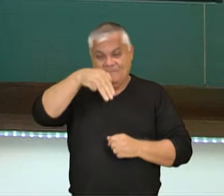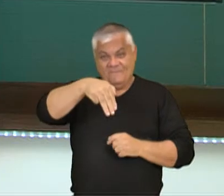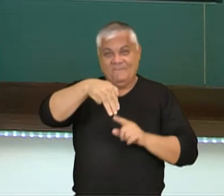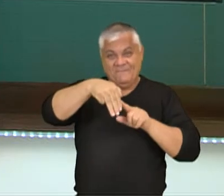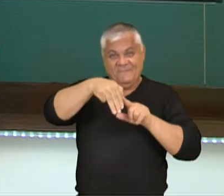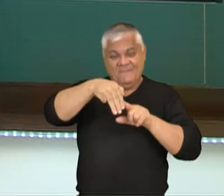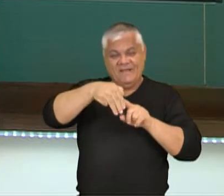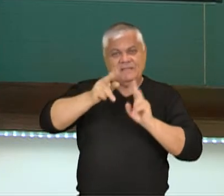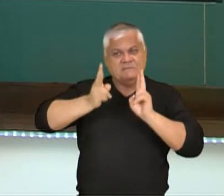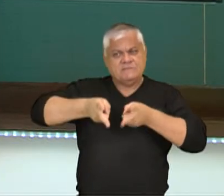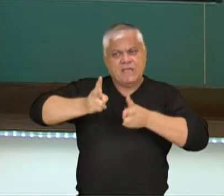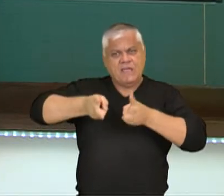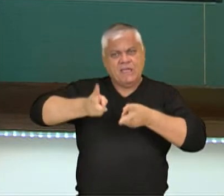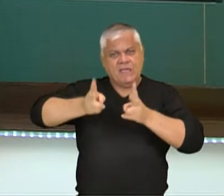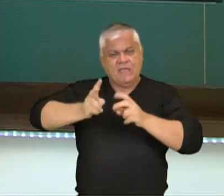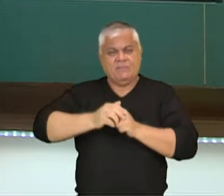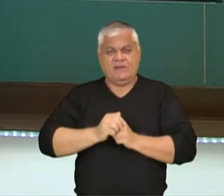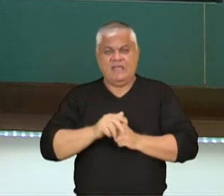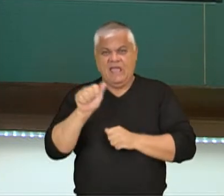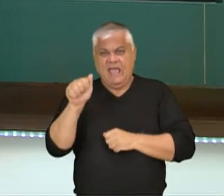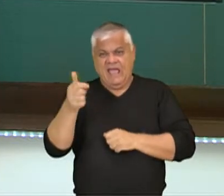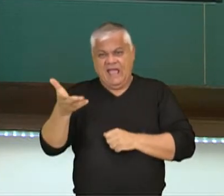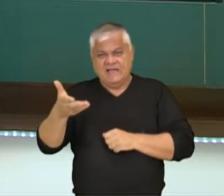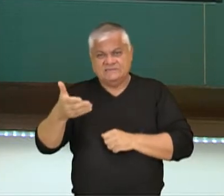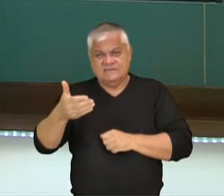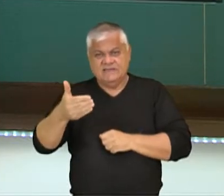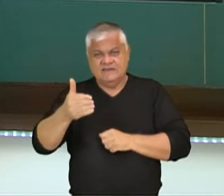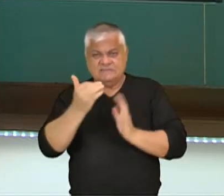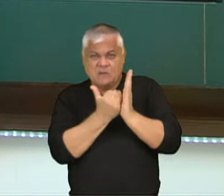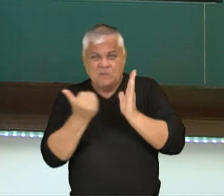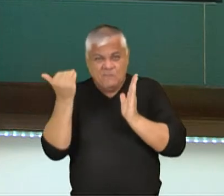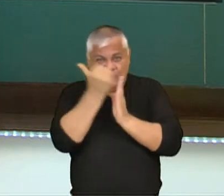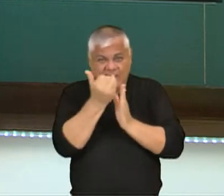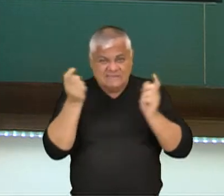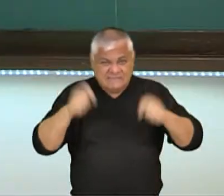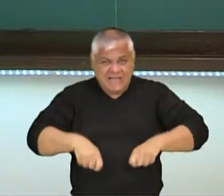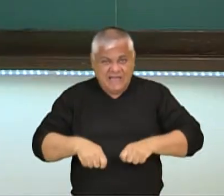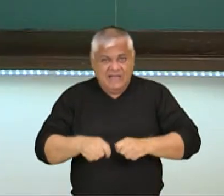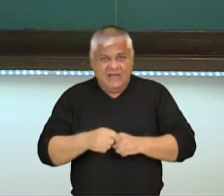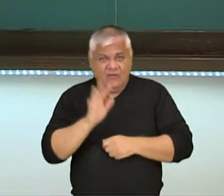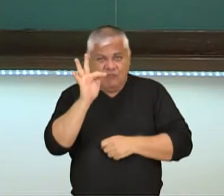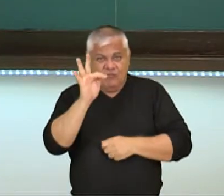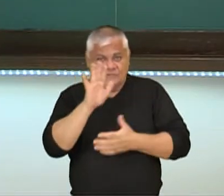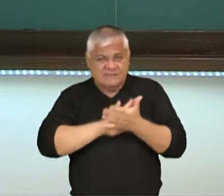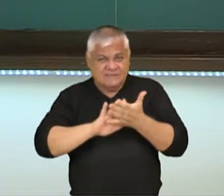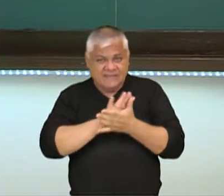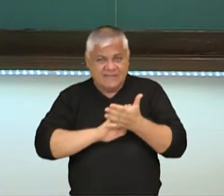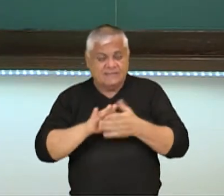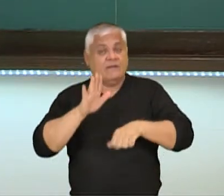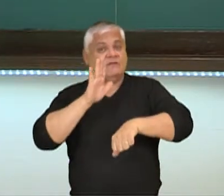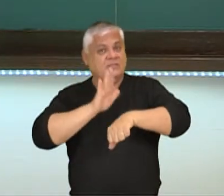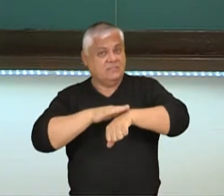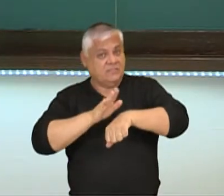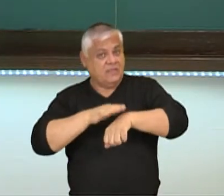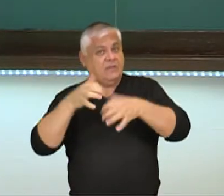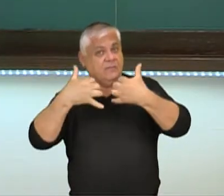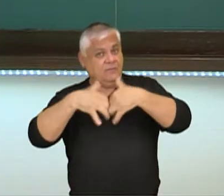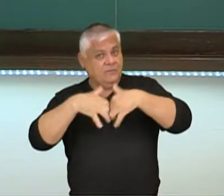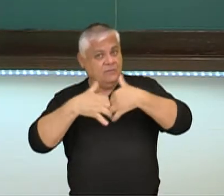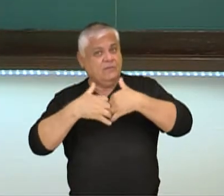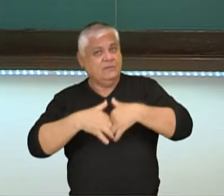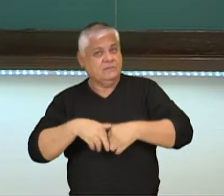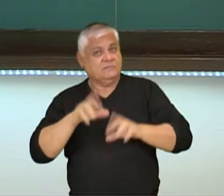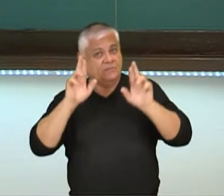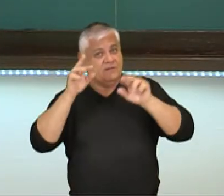você aumentar a aceleração sem alterar o valor da força? Pessoal, você terá um tempinho e eu espero que você